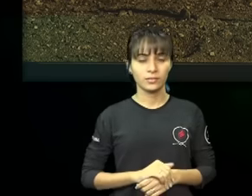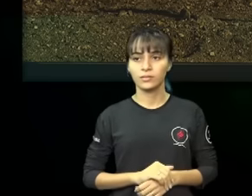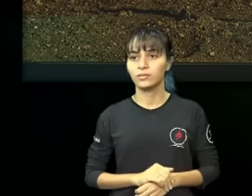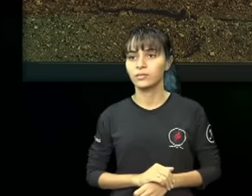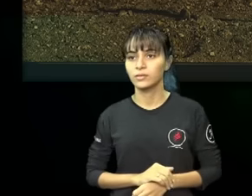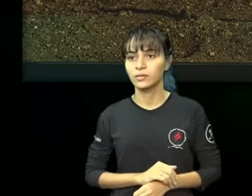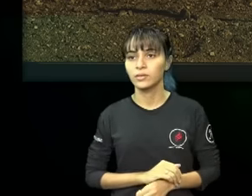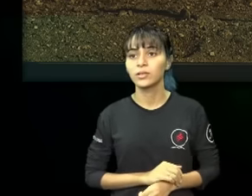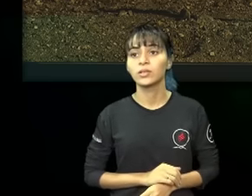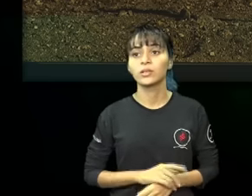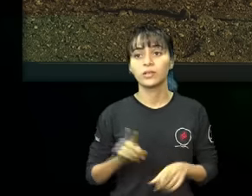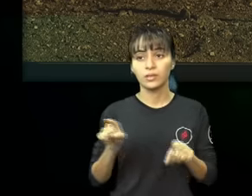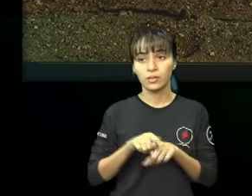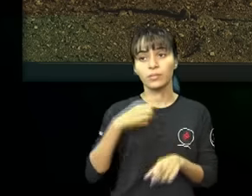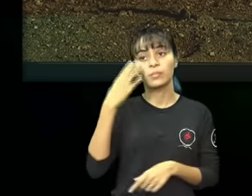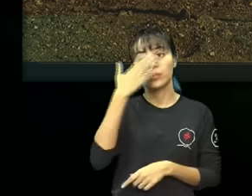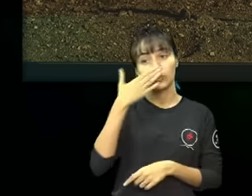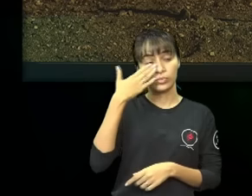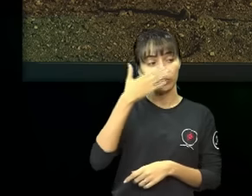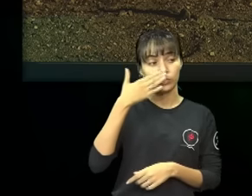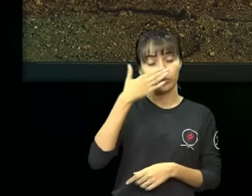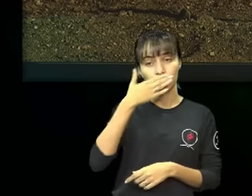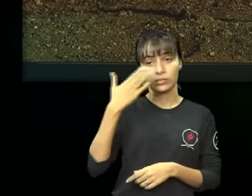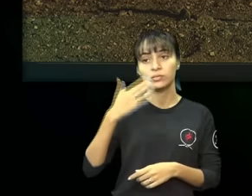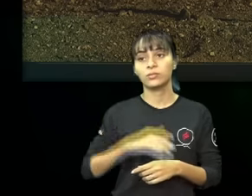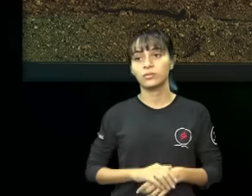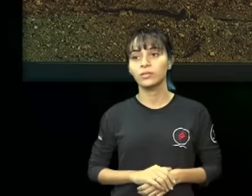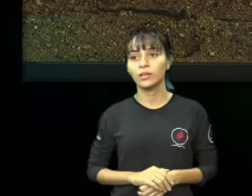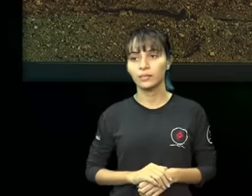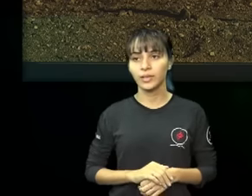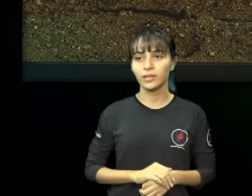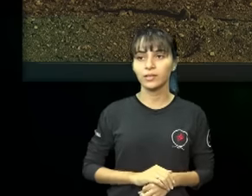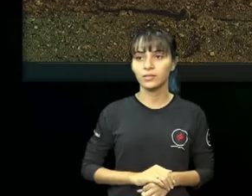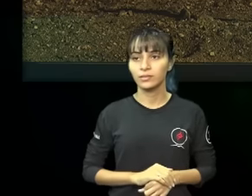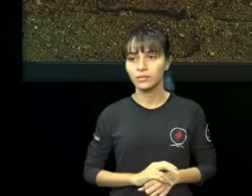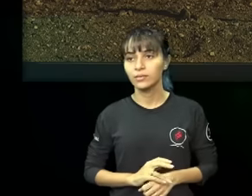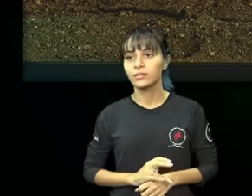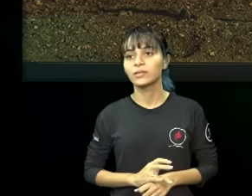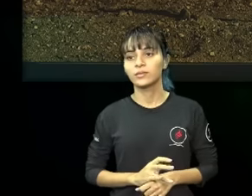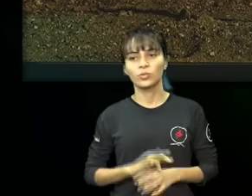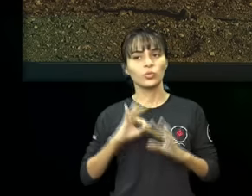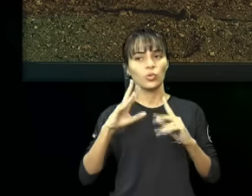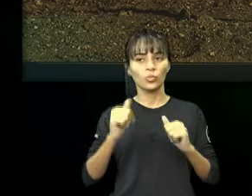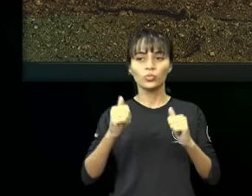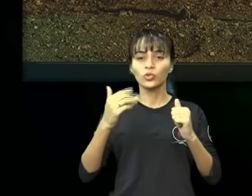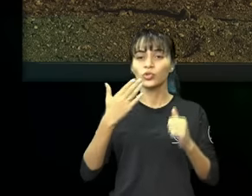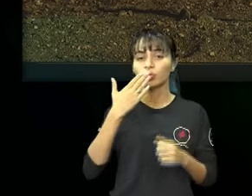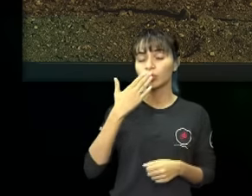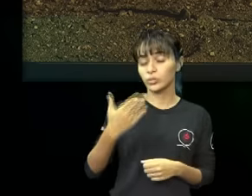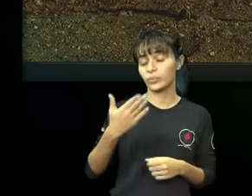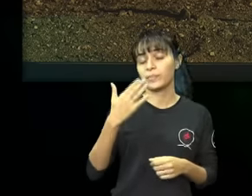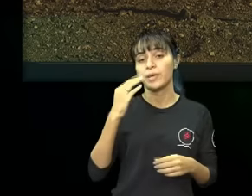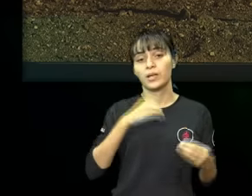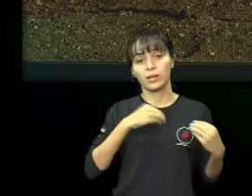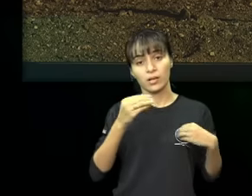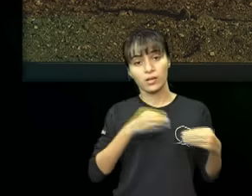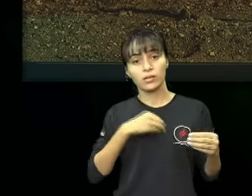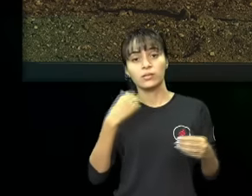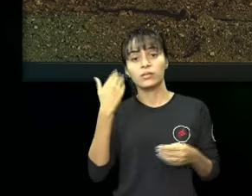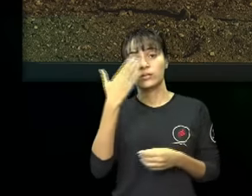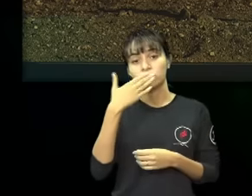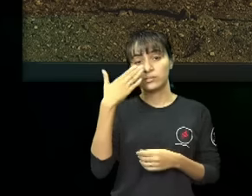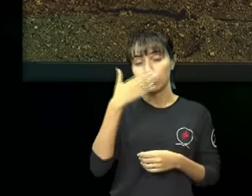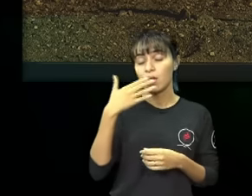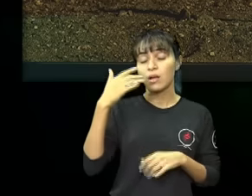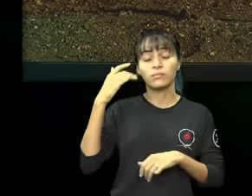aos que se prostituem aqui é todo tipo de pecado da área sexual isso é relações